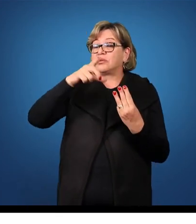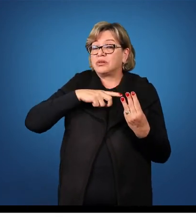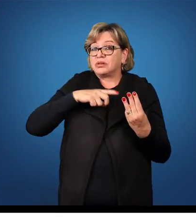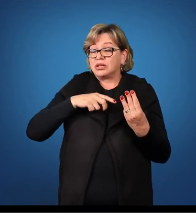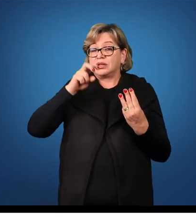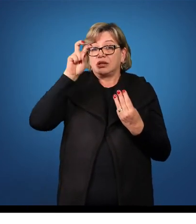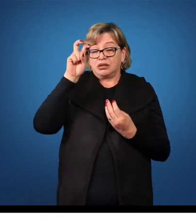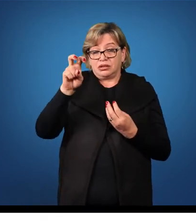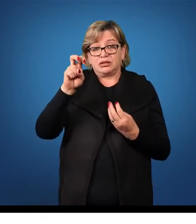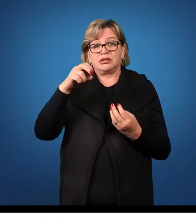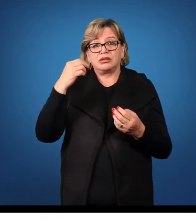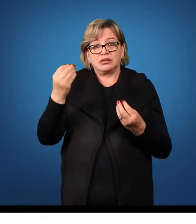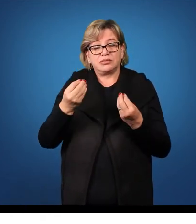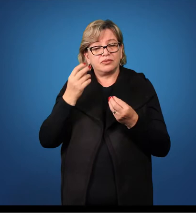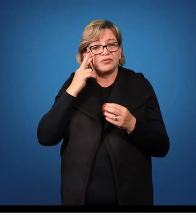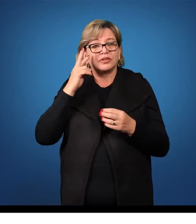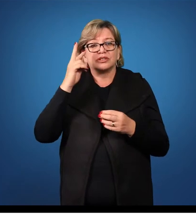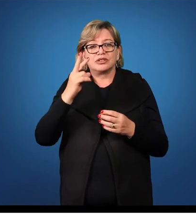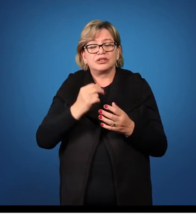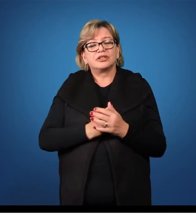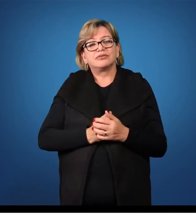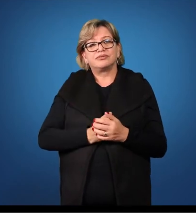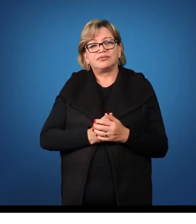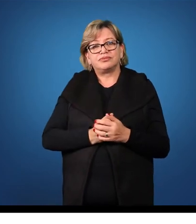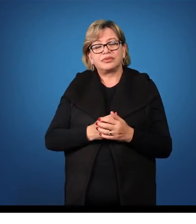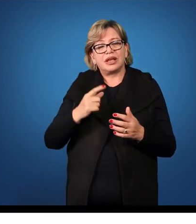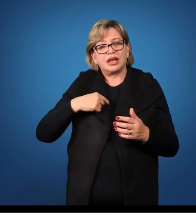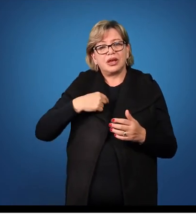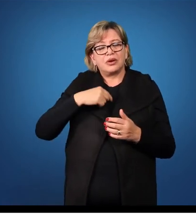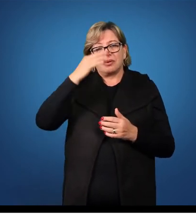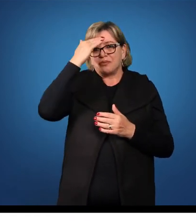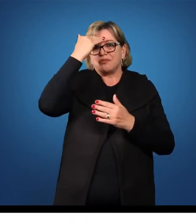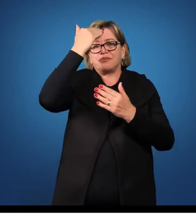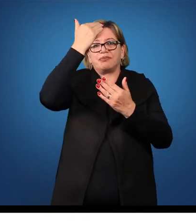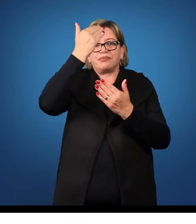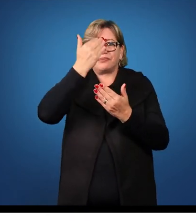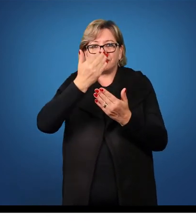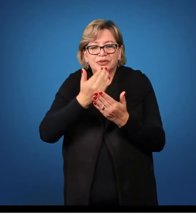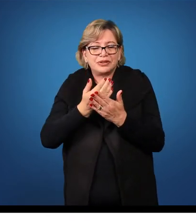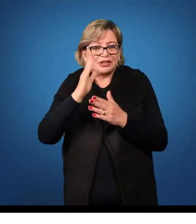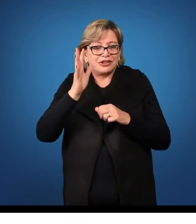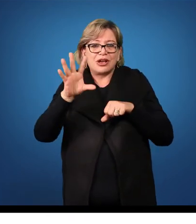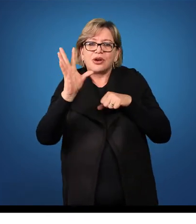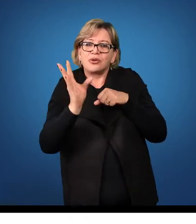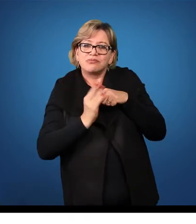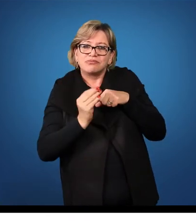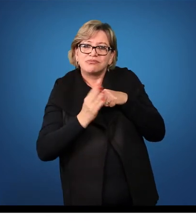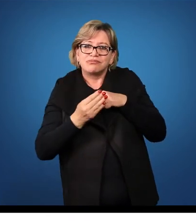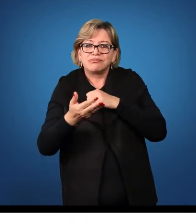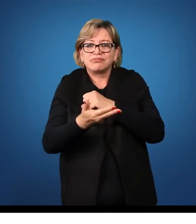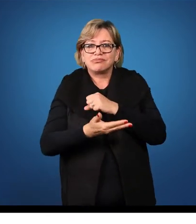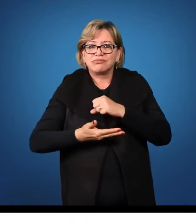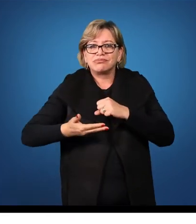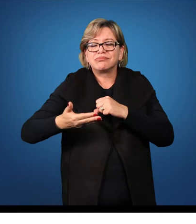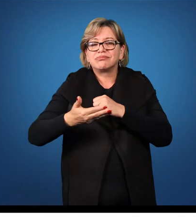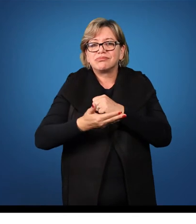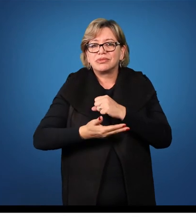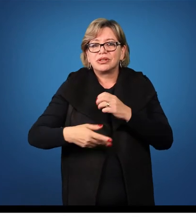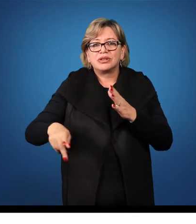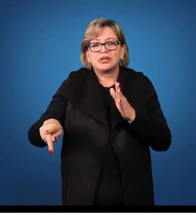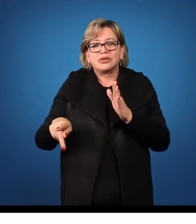bairro ativo de ambos eu acredito que com esses conhecimentos básicos a ida